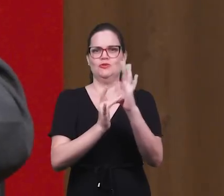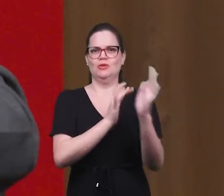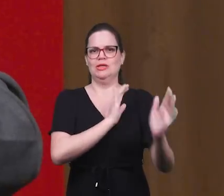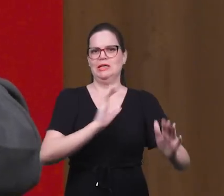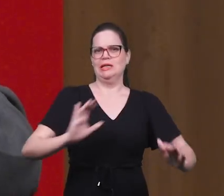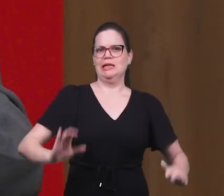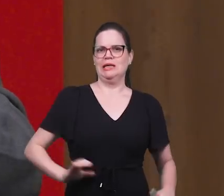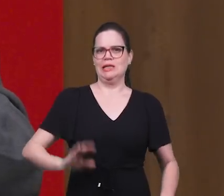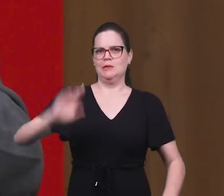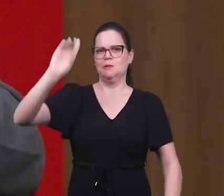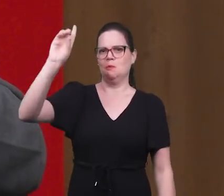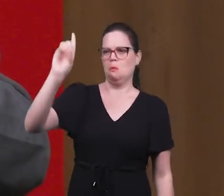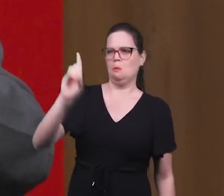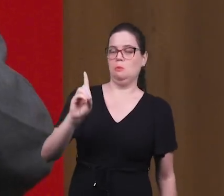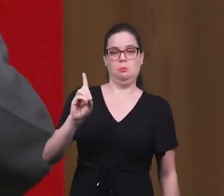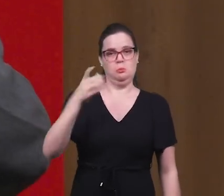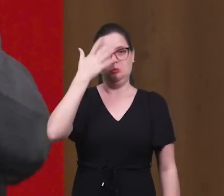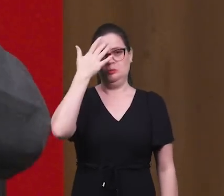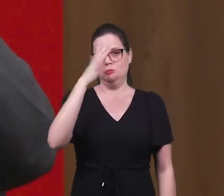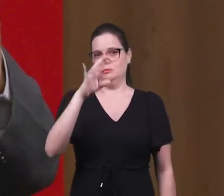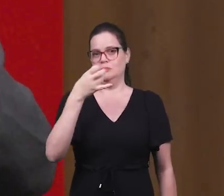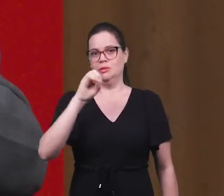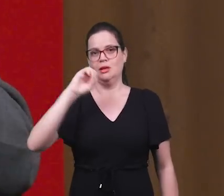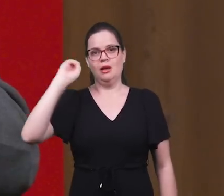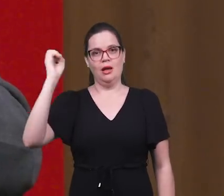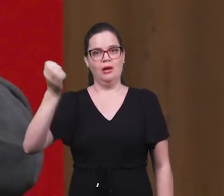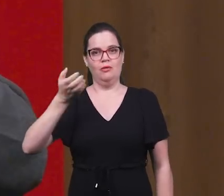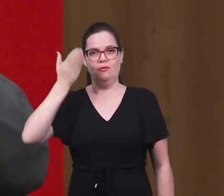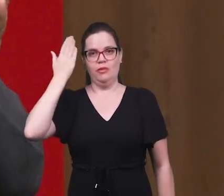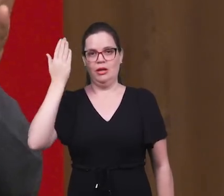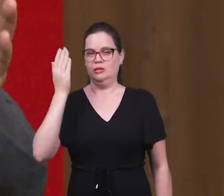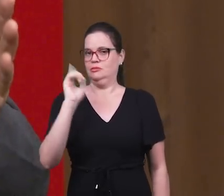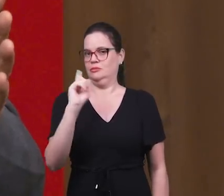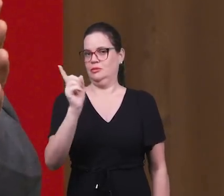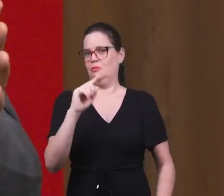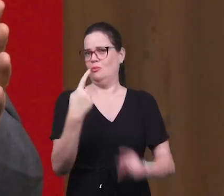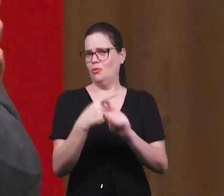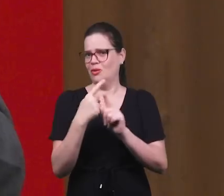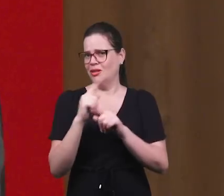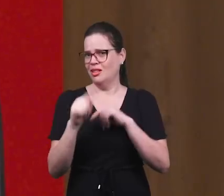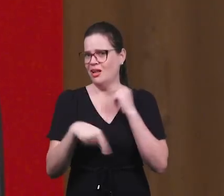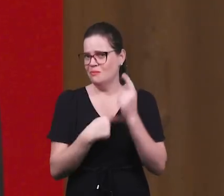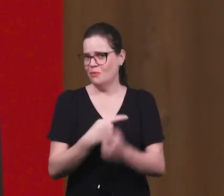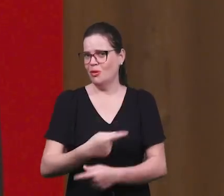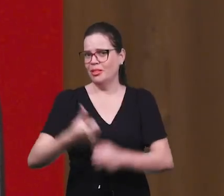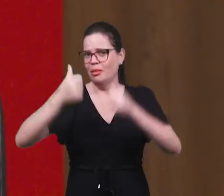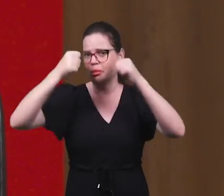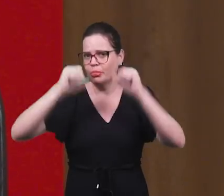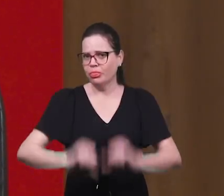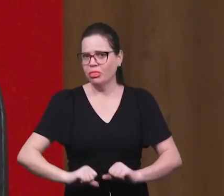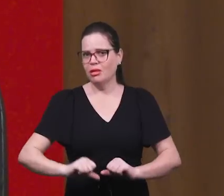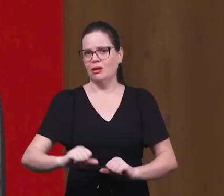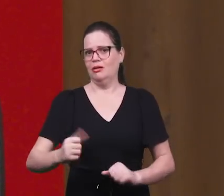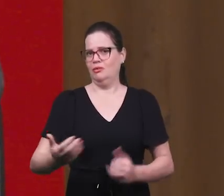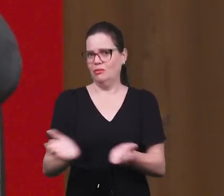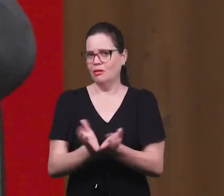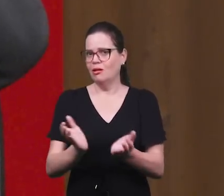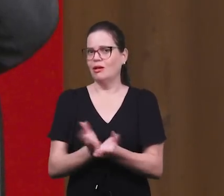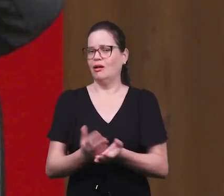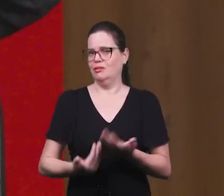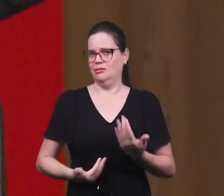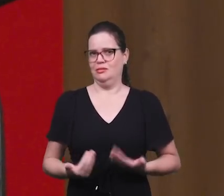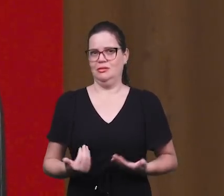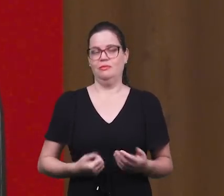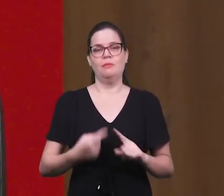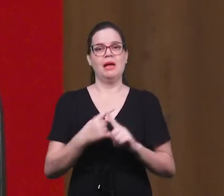não se pode dizer, porque o resultado disso foi catastrófico. Mas o que ele fez? Ele disse que